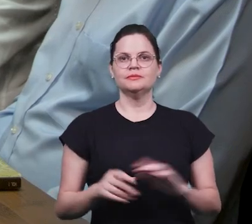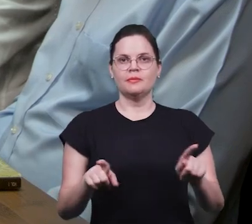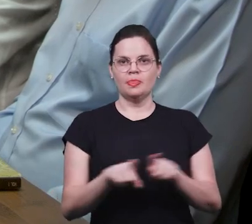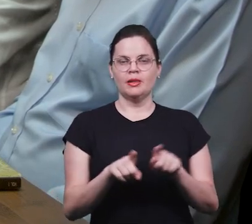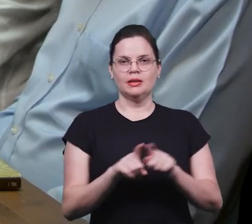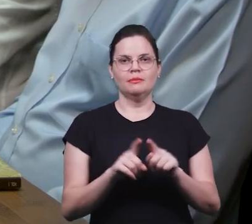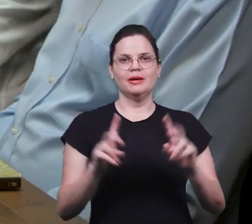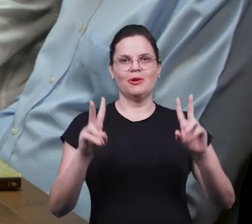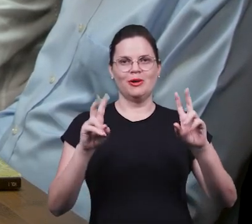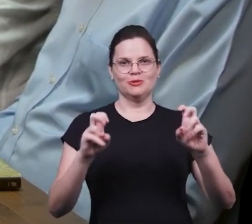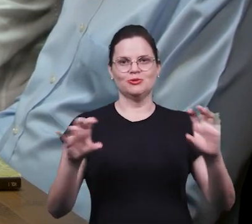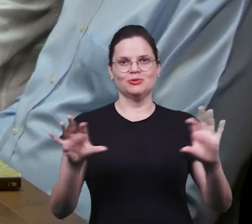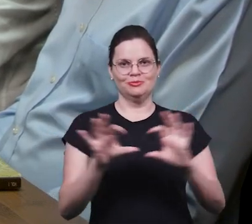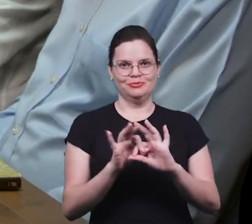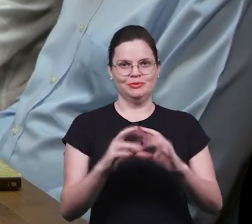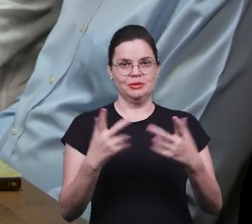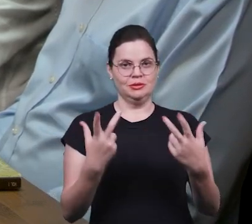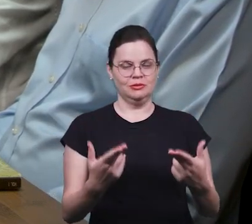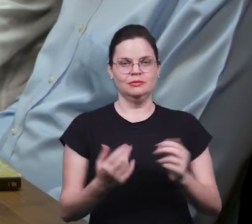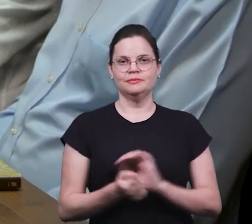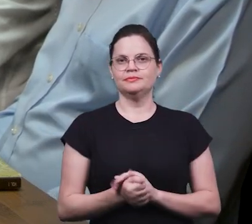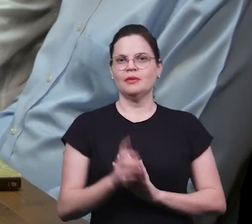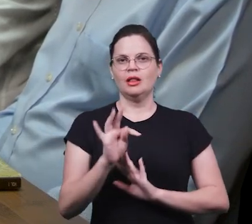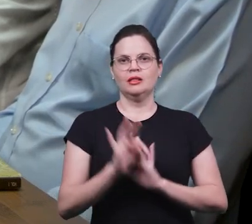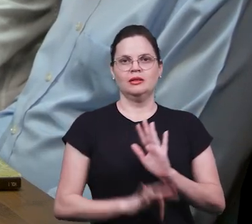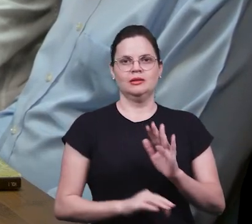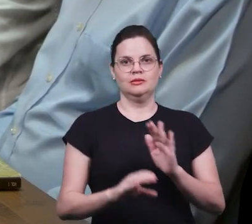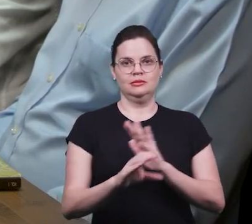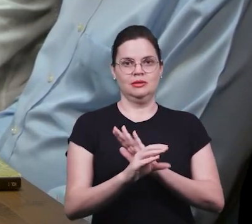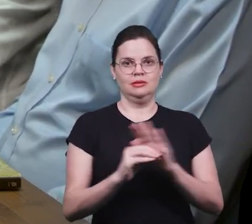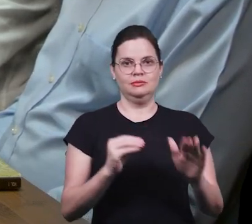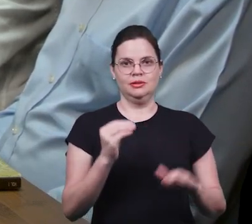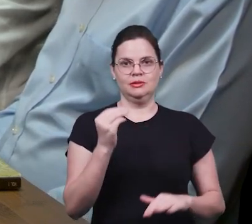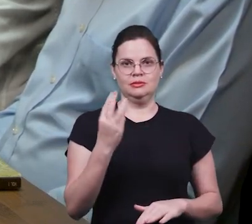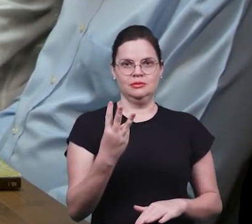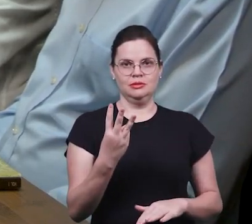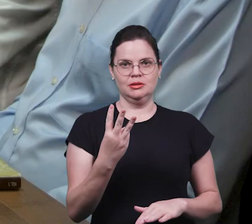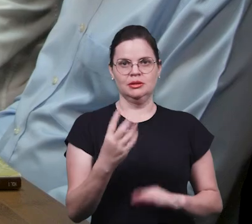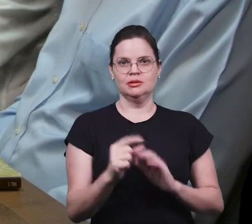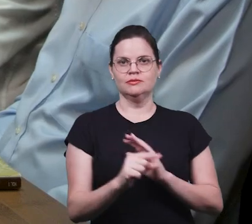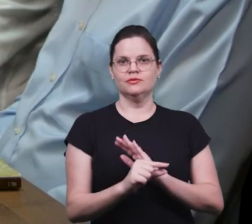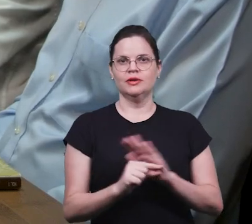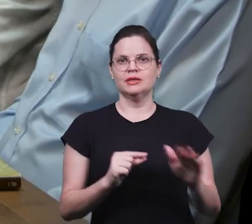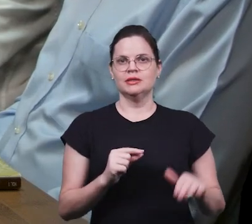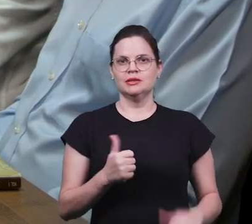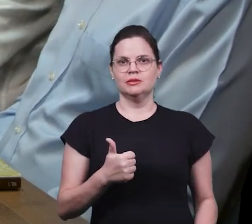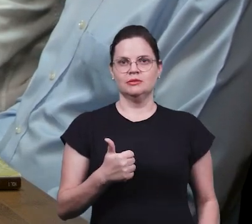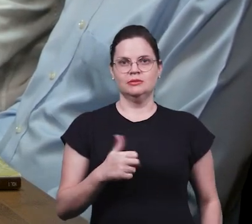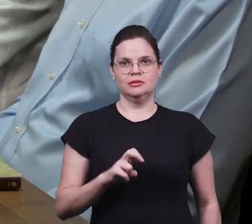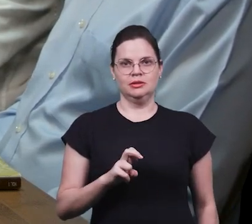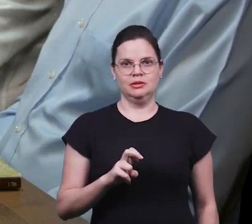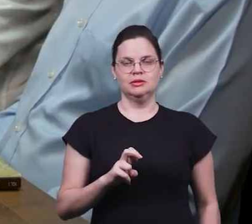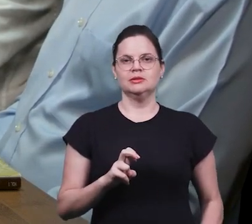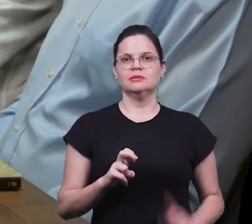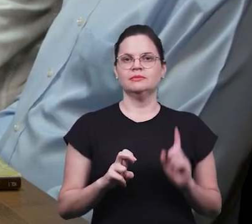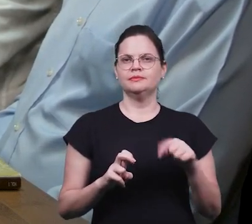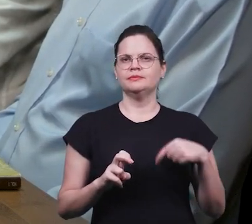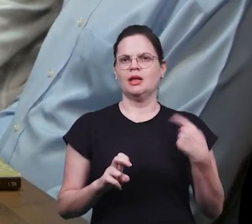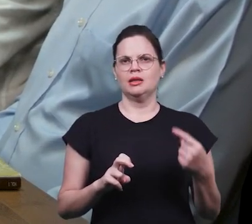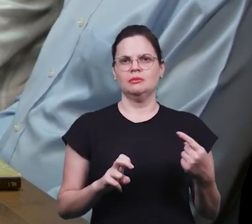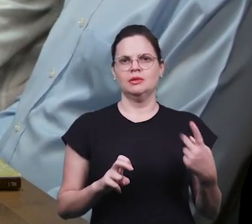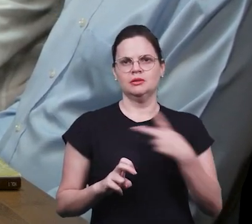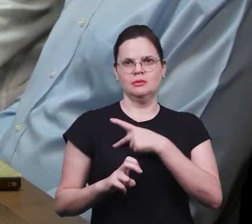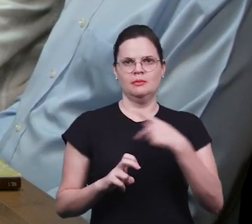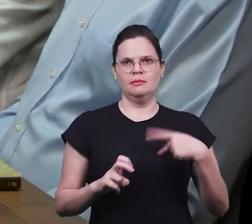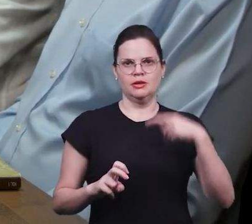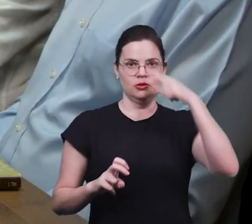ao assunto de hoje. O texto está no capítulo 3, no versículo 15. Em seguida, o pastor Diniz